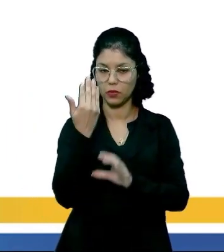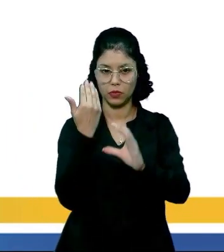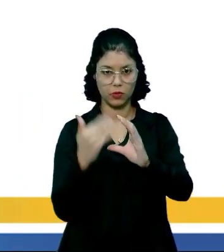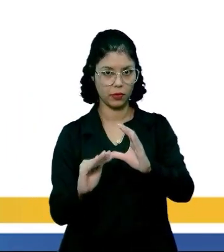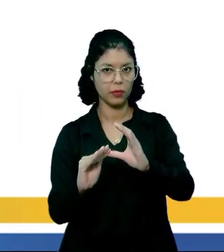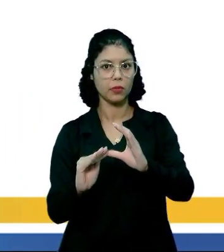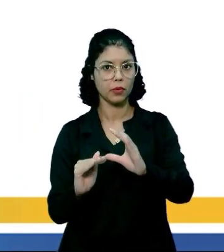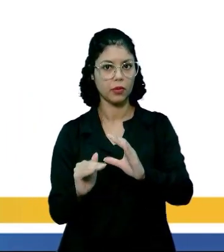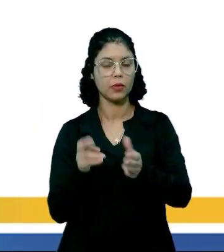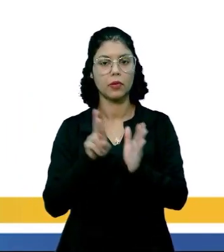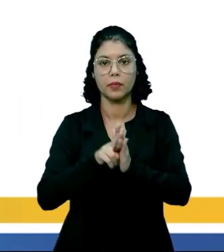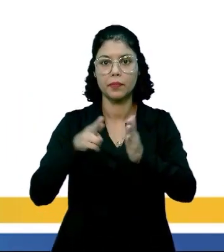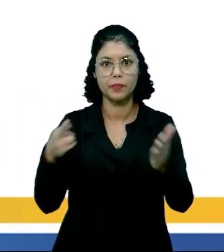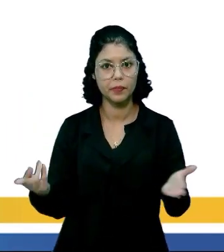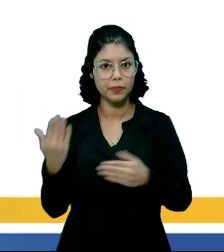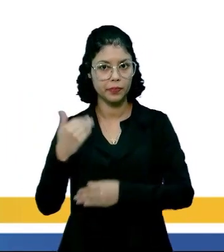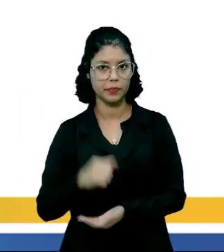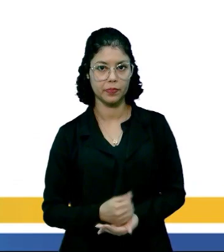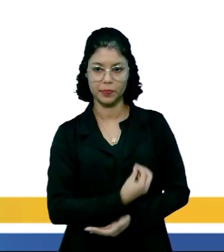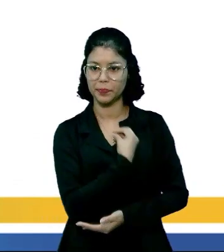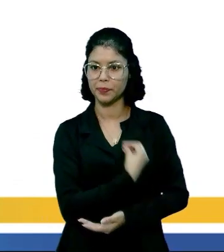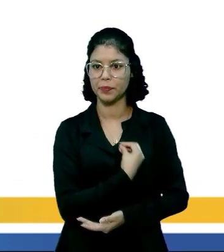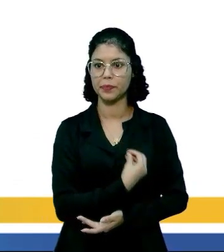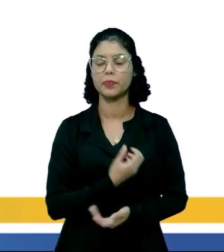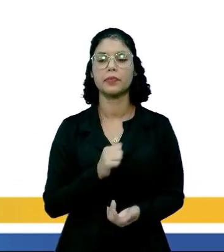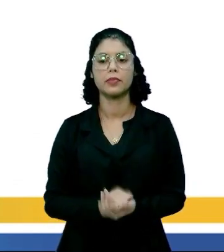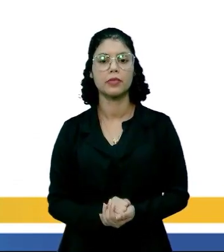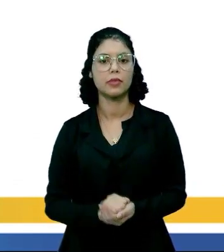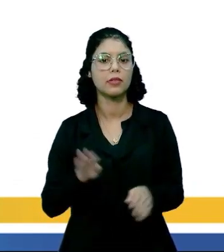publicada na revista Presença, faz parte